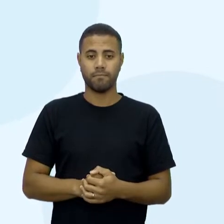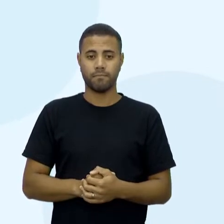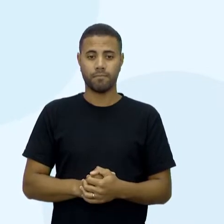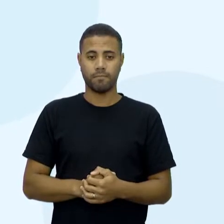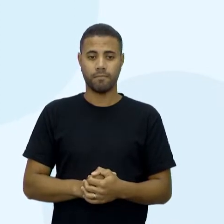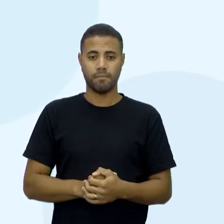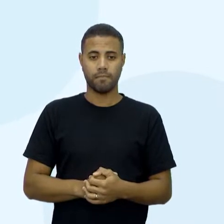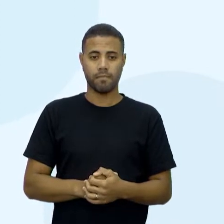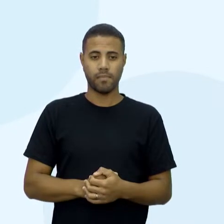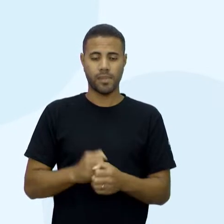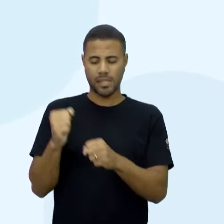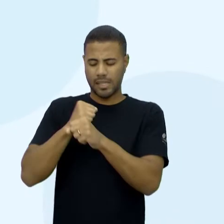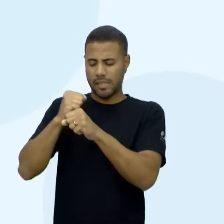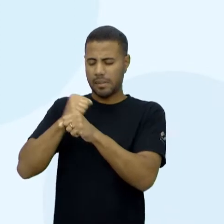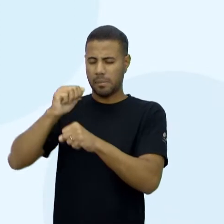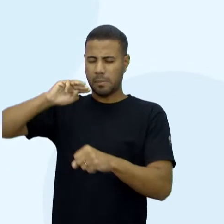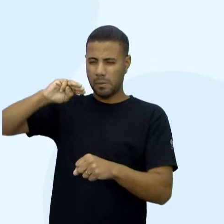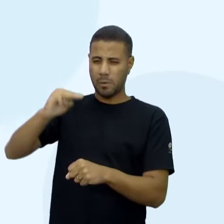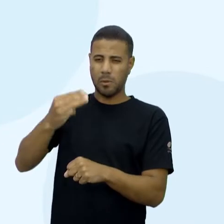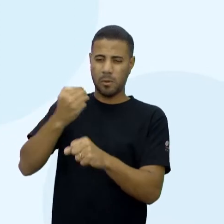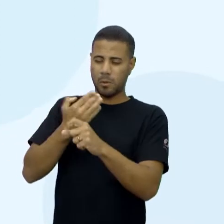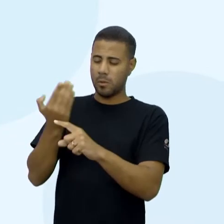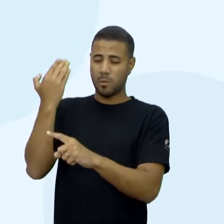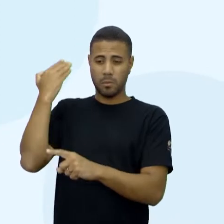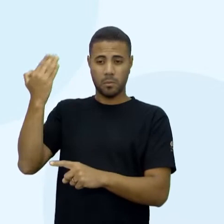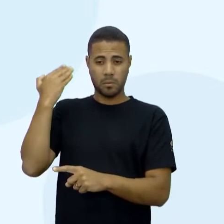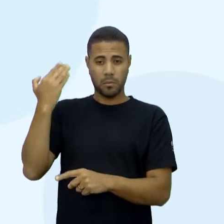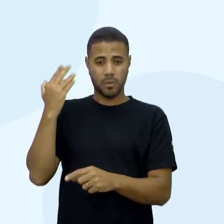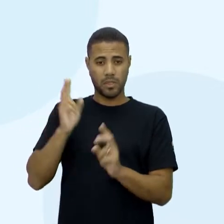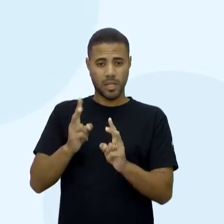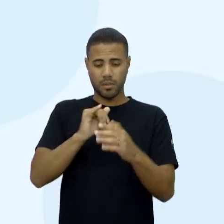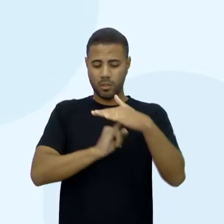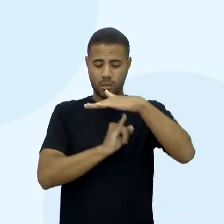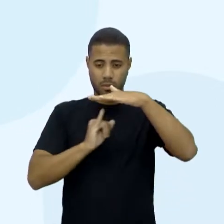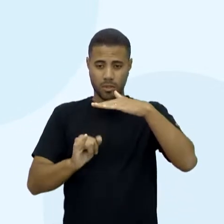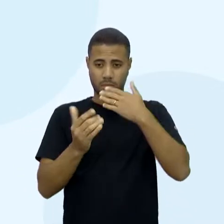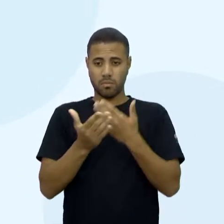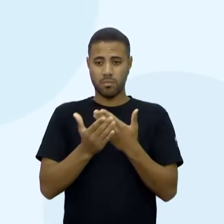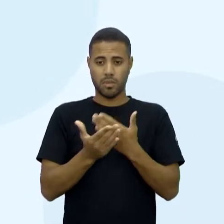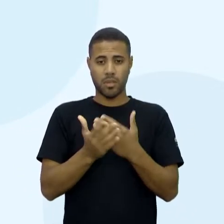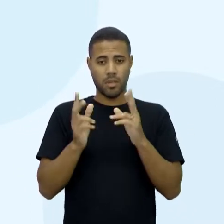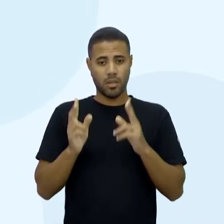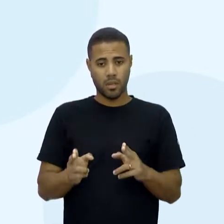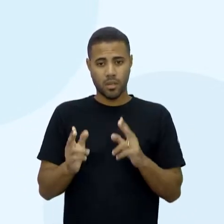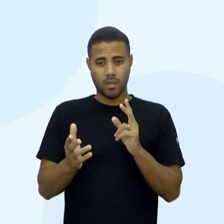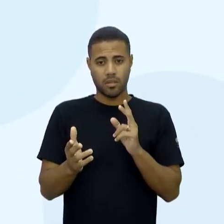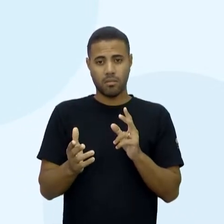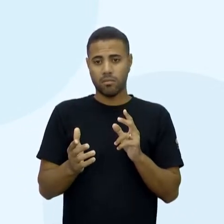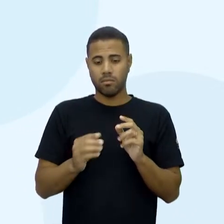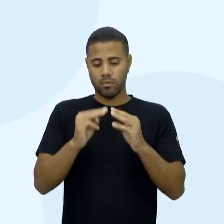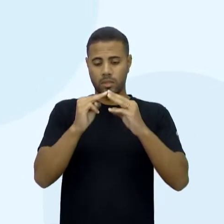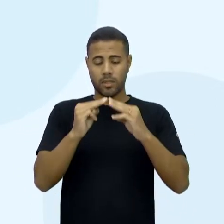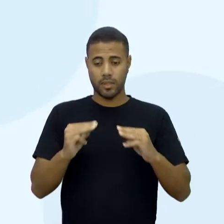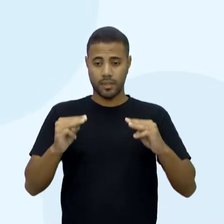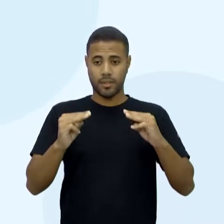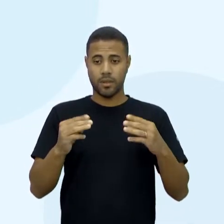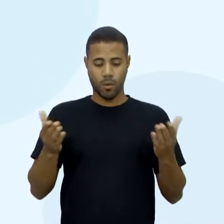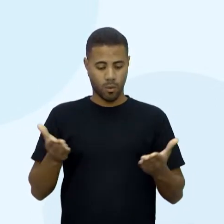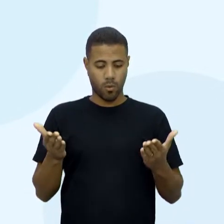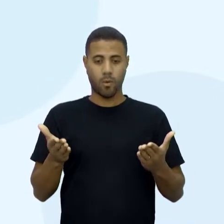Há milhares de anos já se fazia um registro sobre instituições semelhantes, vagamente semelhantes ao museu